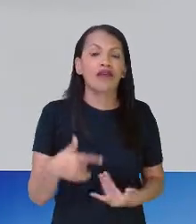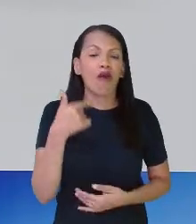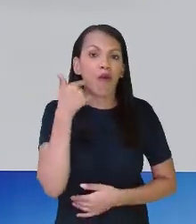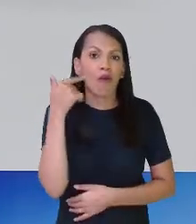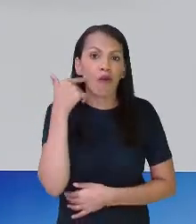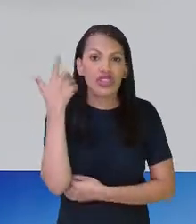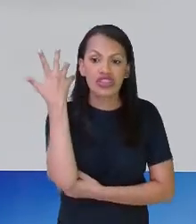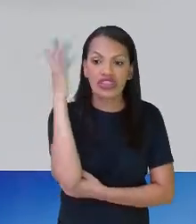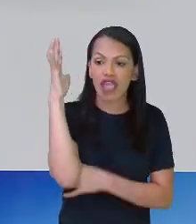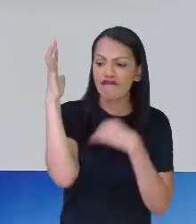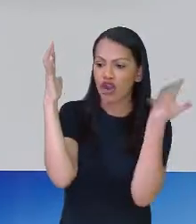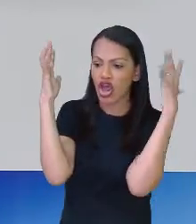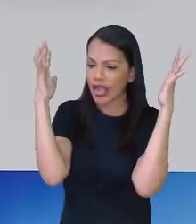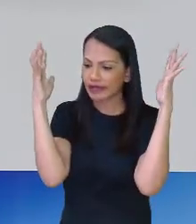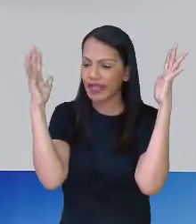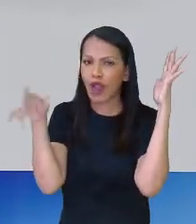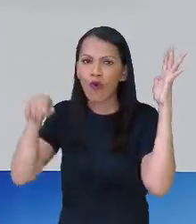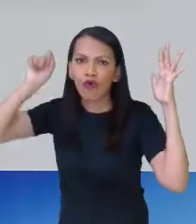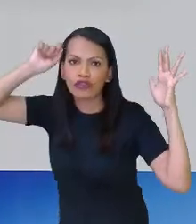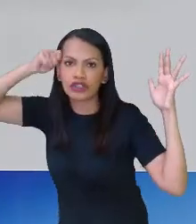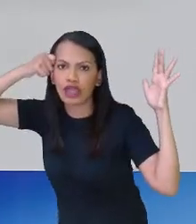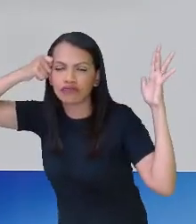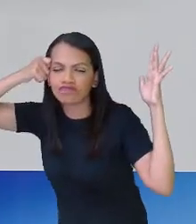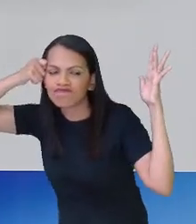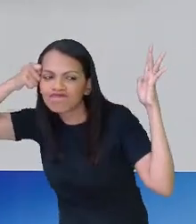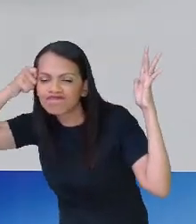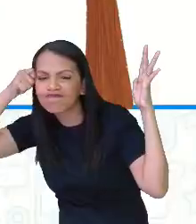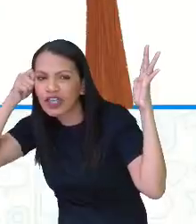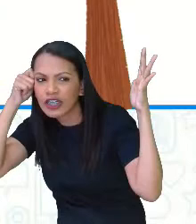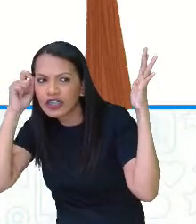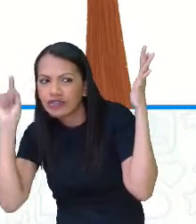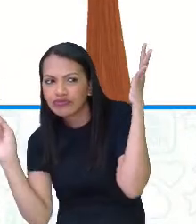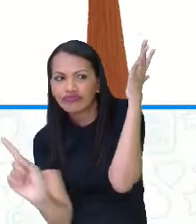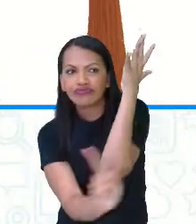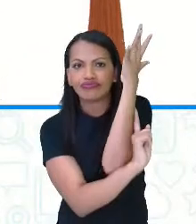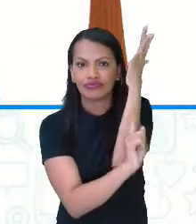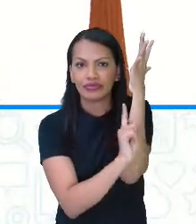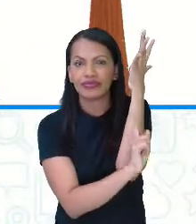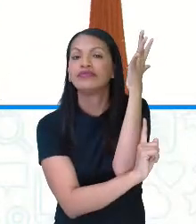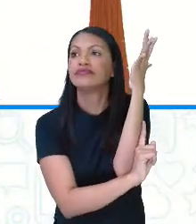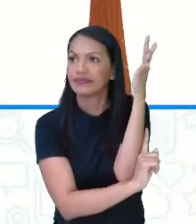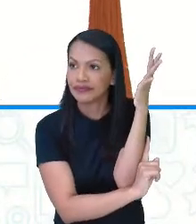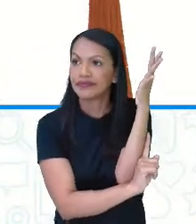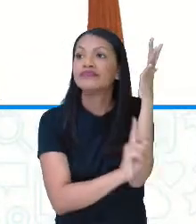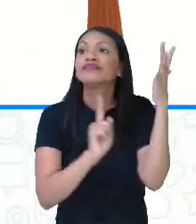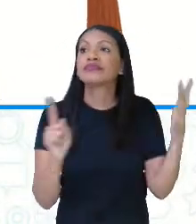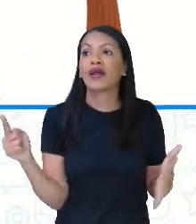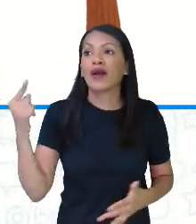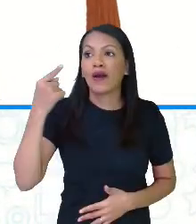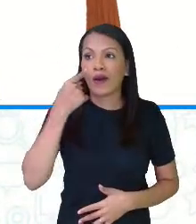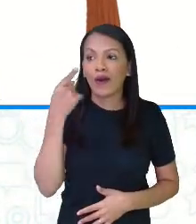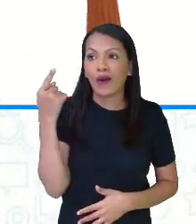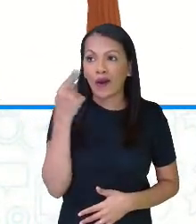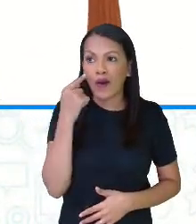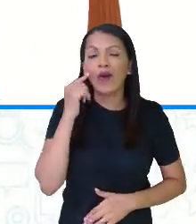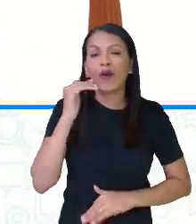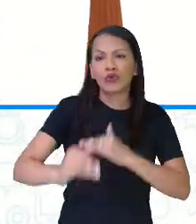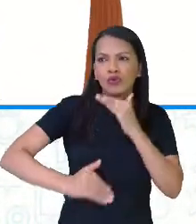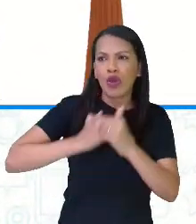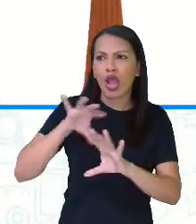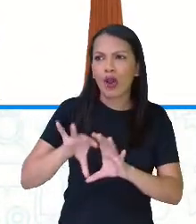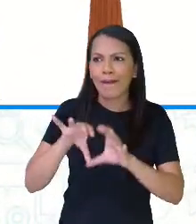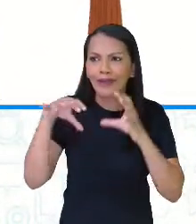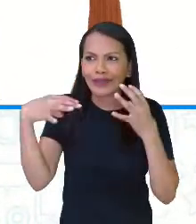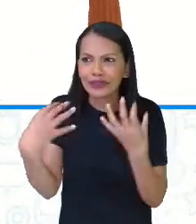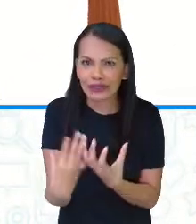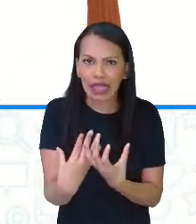os negros construíram comunidades que se tornaram símbolo de resistência à escravidão do Brasil. Eita, povo guerreiro! Por isso